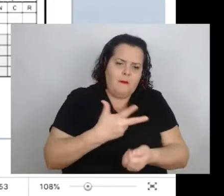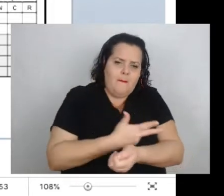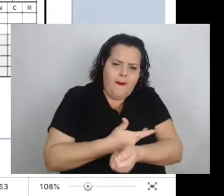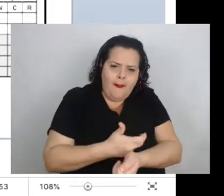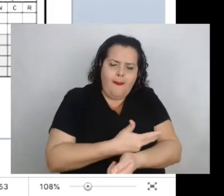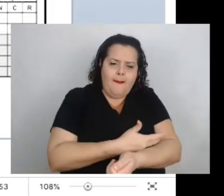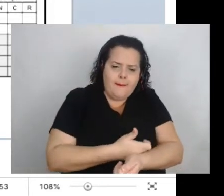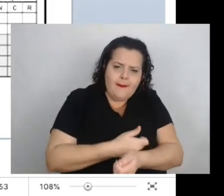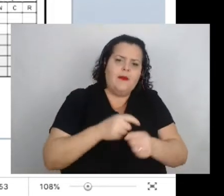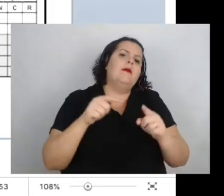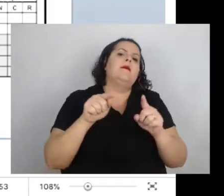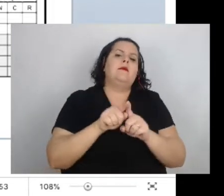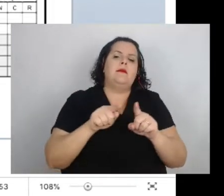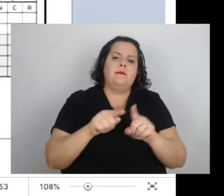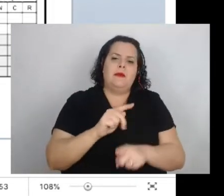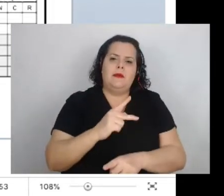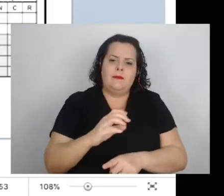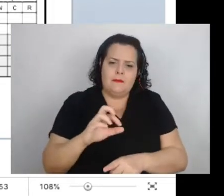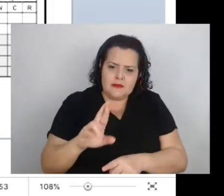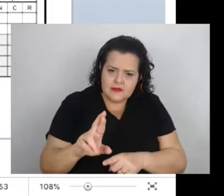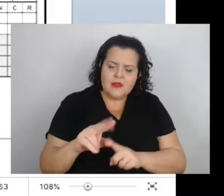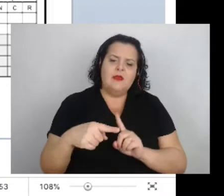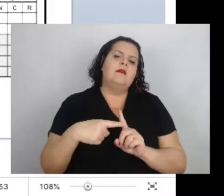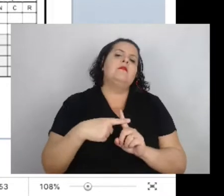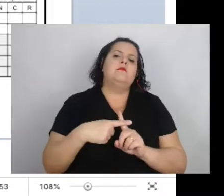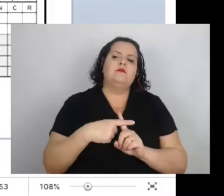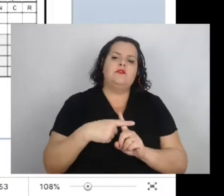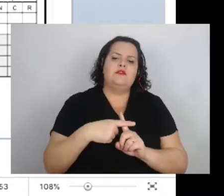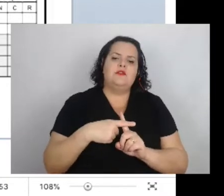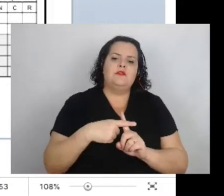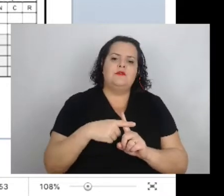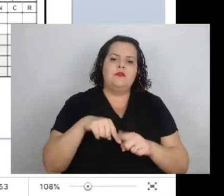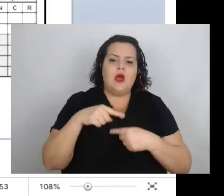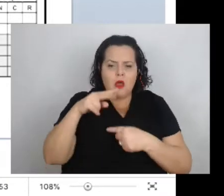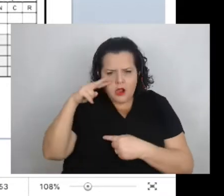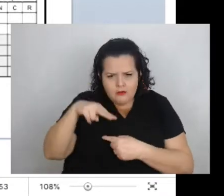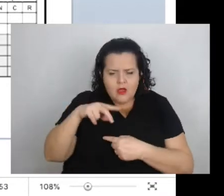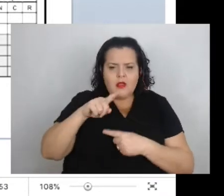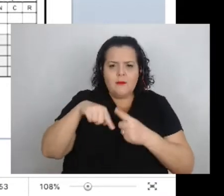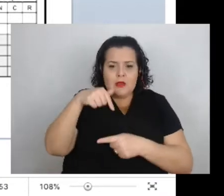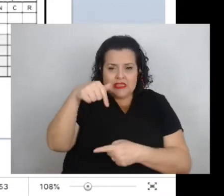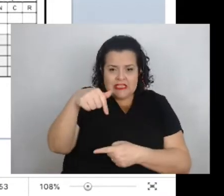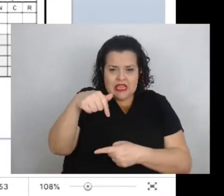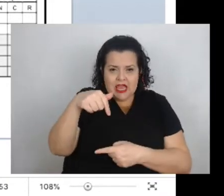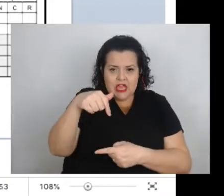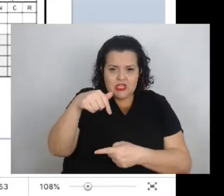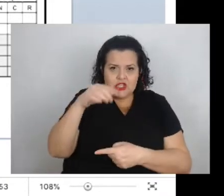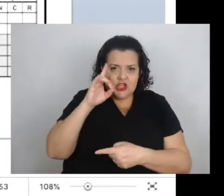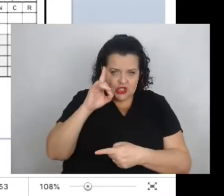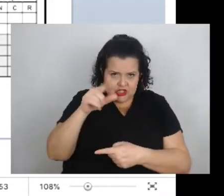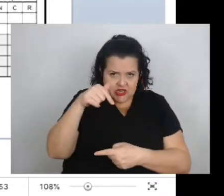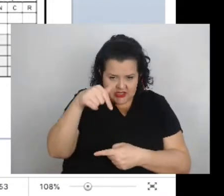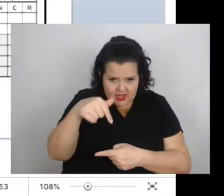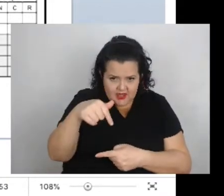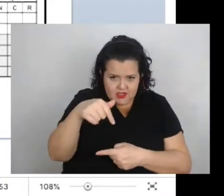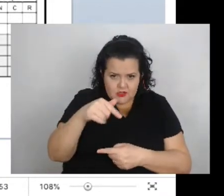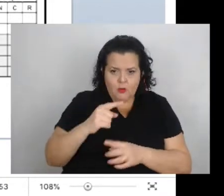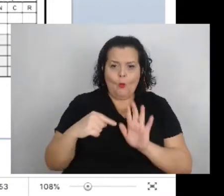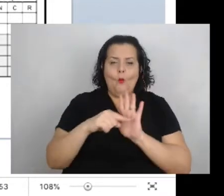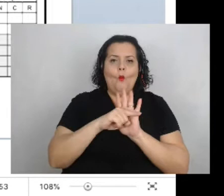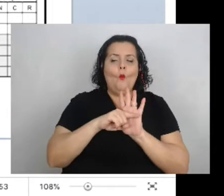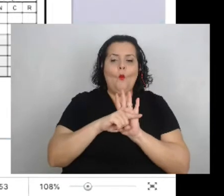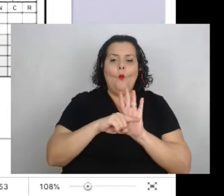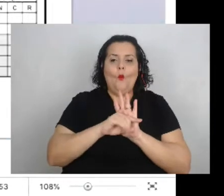como PCR positivo. E vejam que depois do 7º dia, tudo era negativo. Porém,